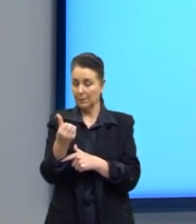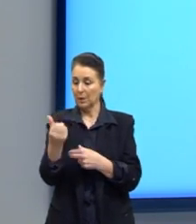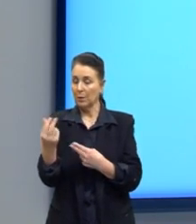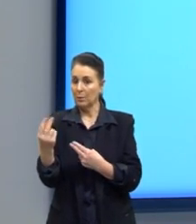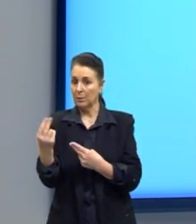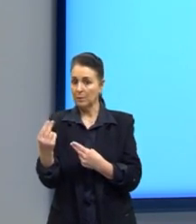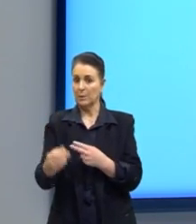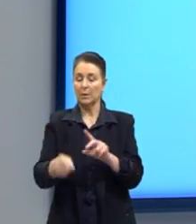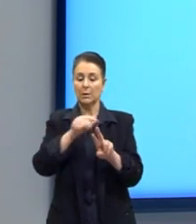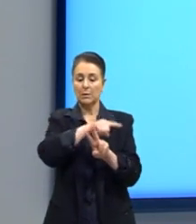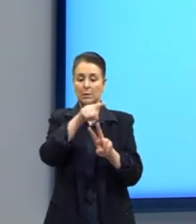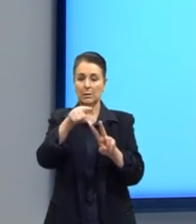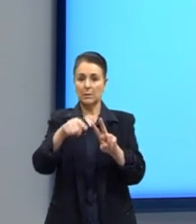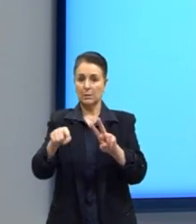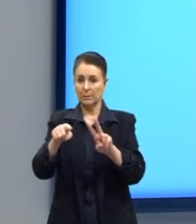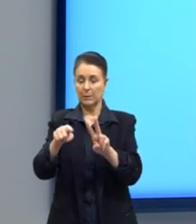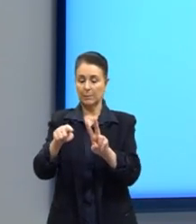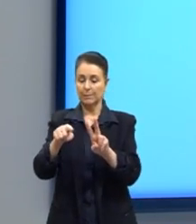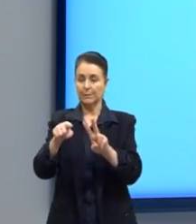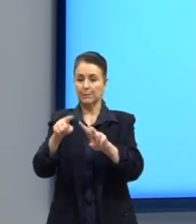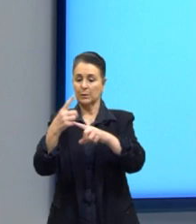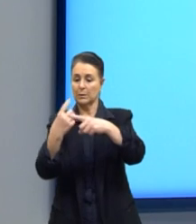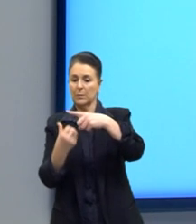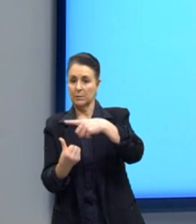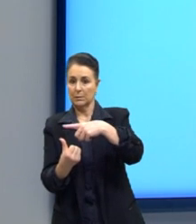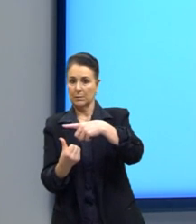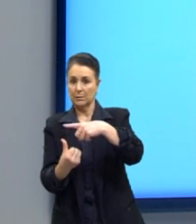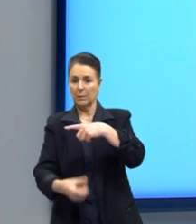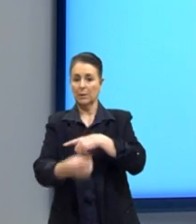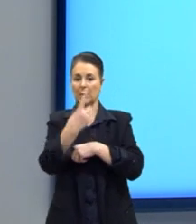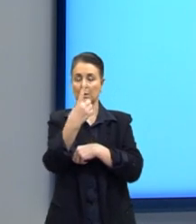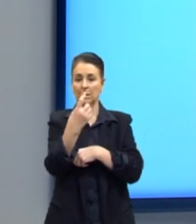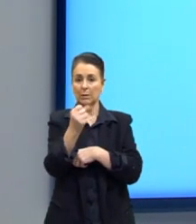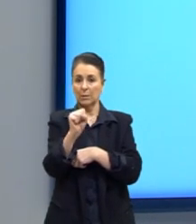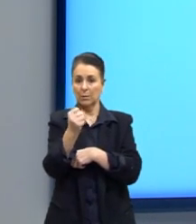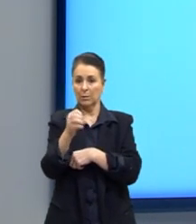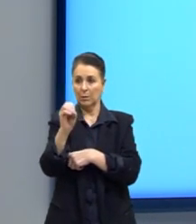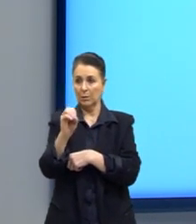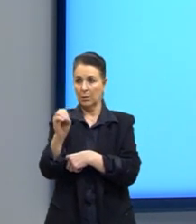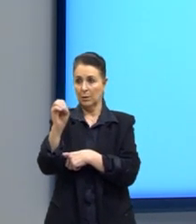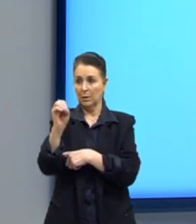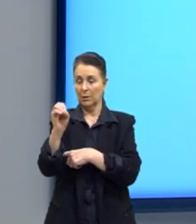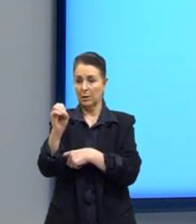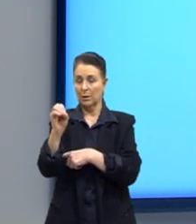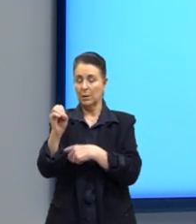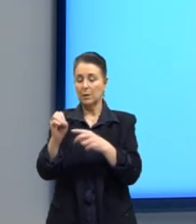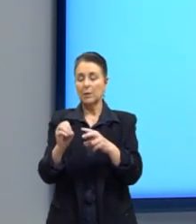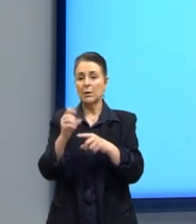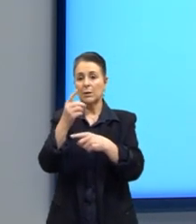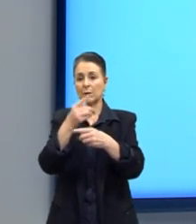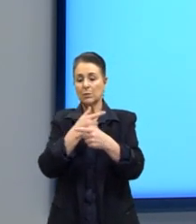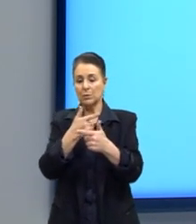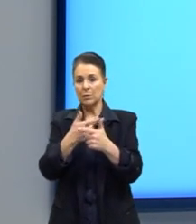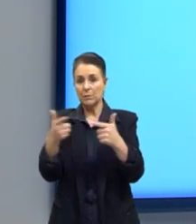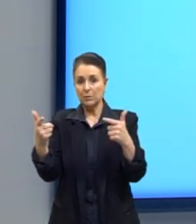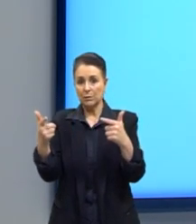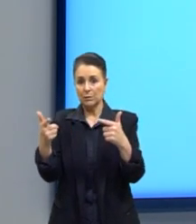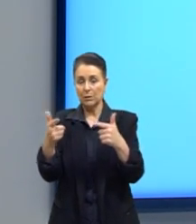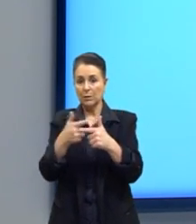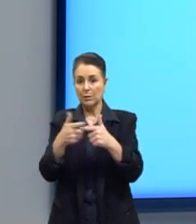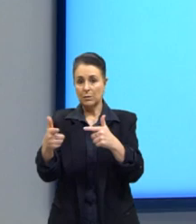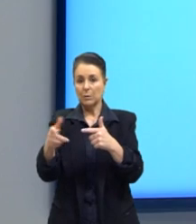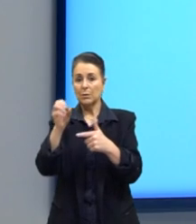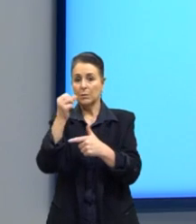pi sobre 6 eu peguei o 180 que seria pi e dividir em seis partes o